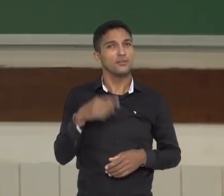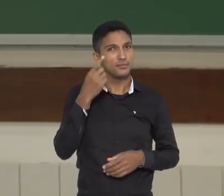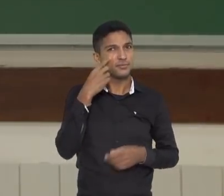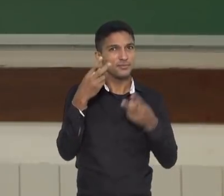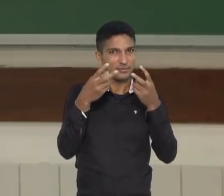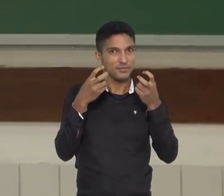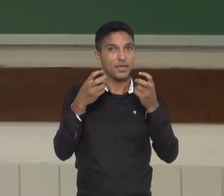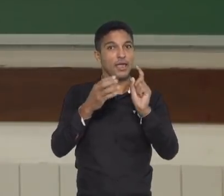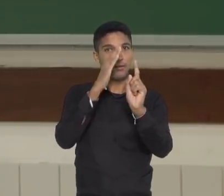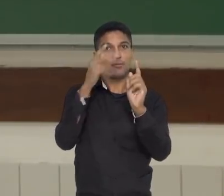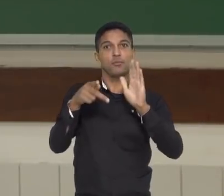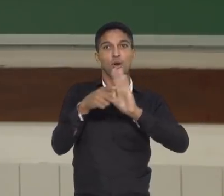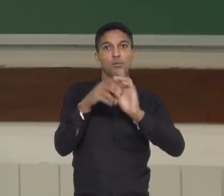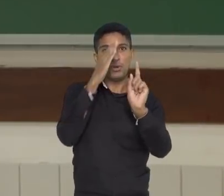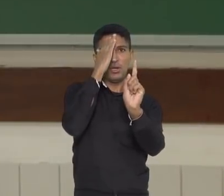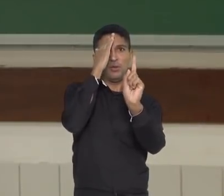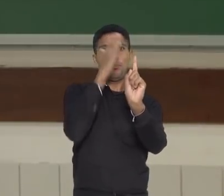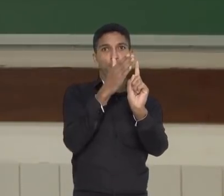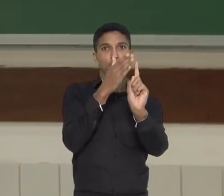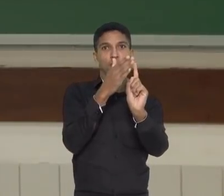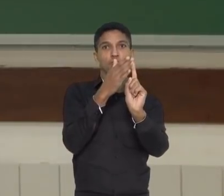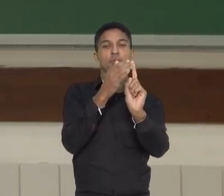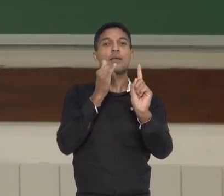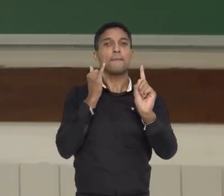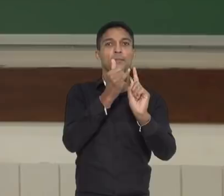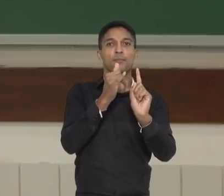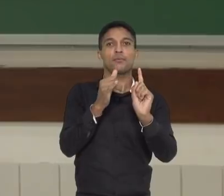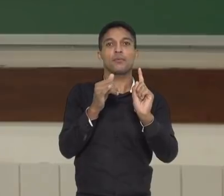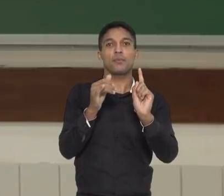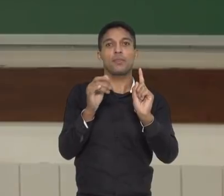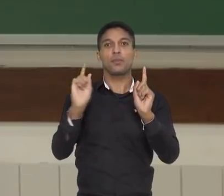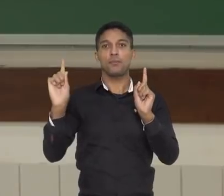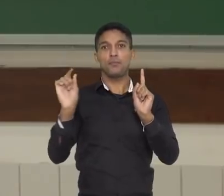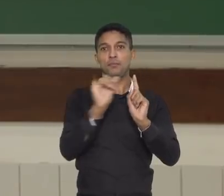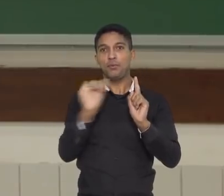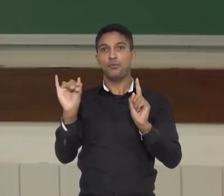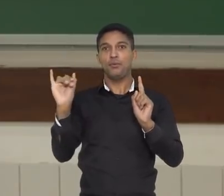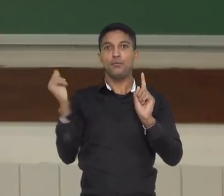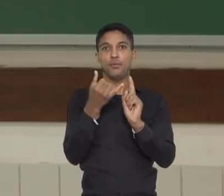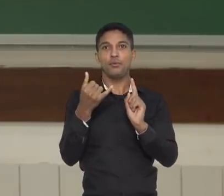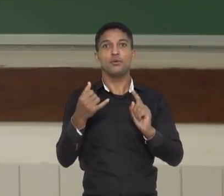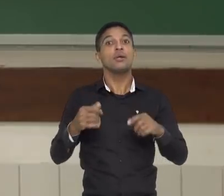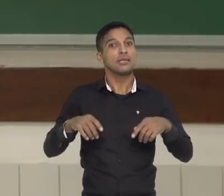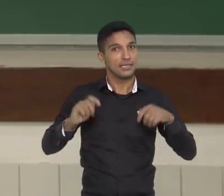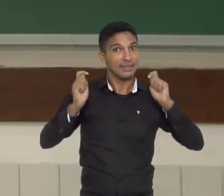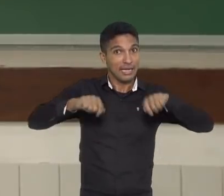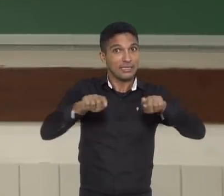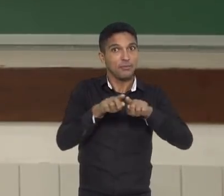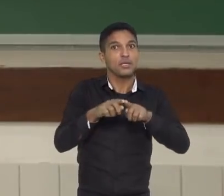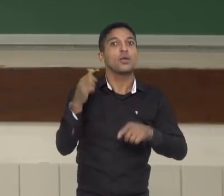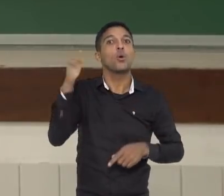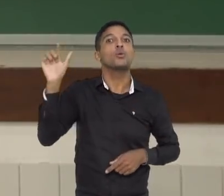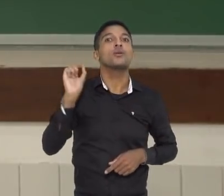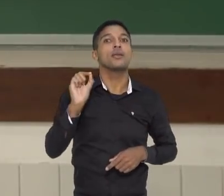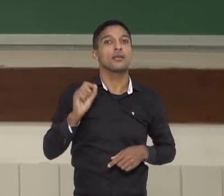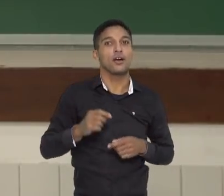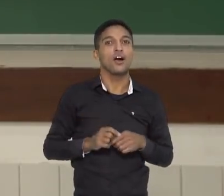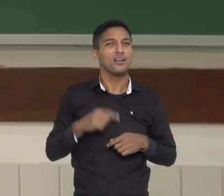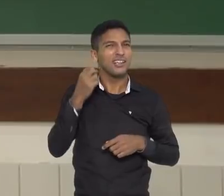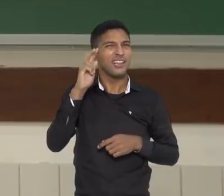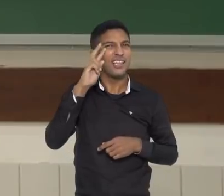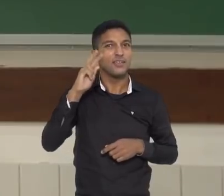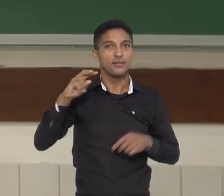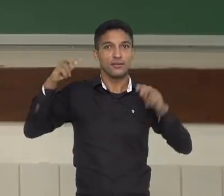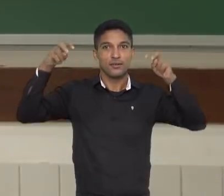textos. Mas eu tenho um outro modo também de fazer, lembram? É com o uso das aspas